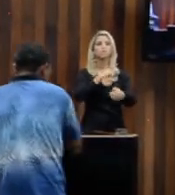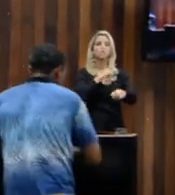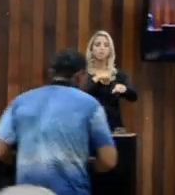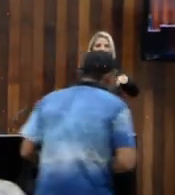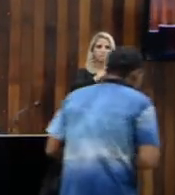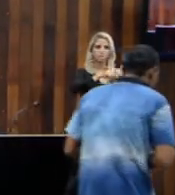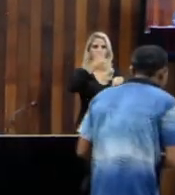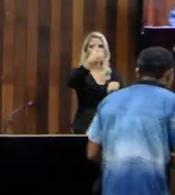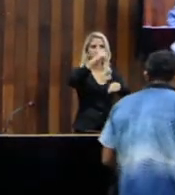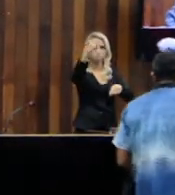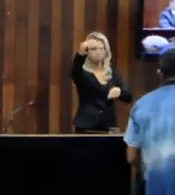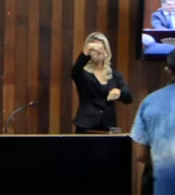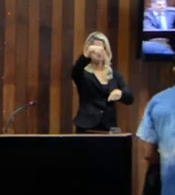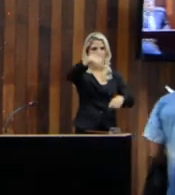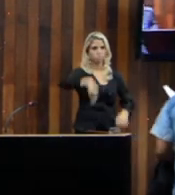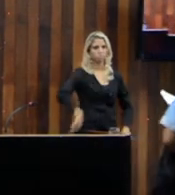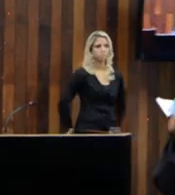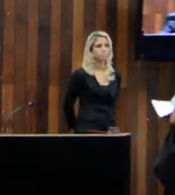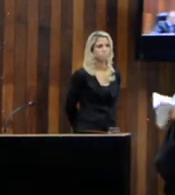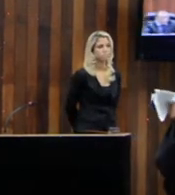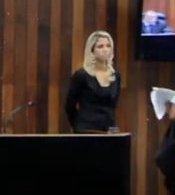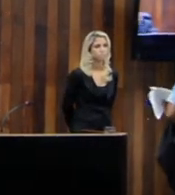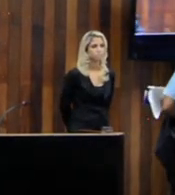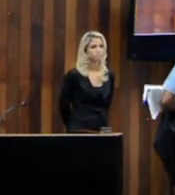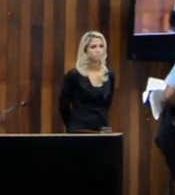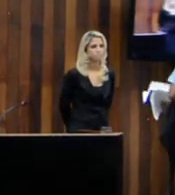por 10 minutos.